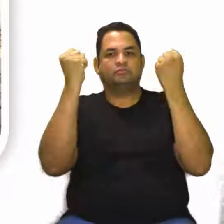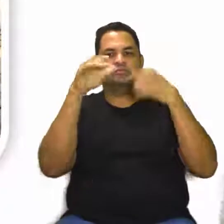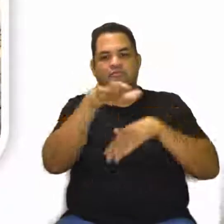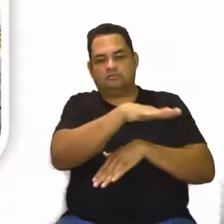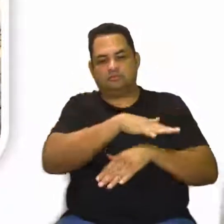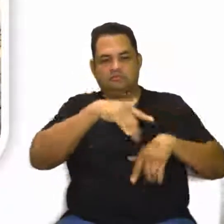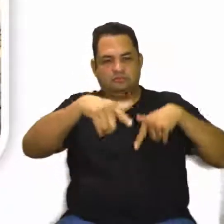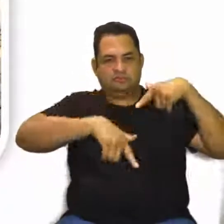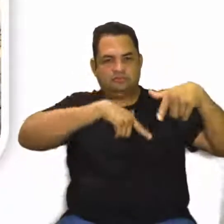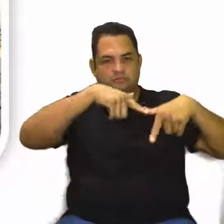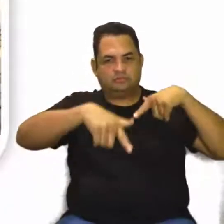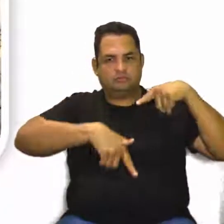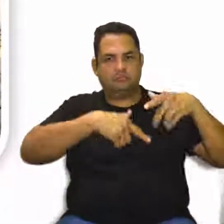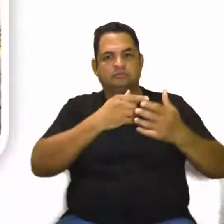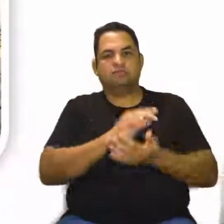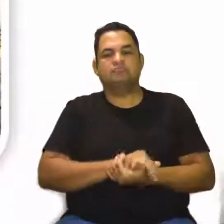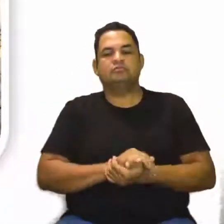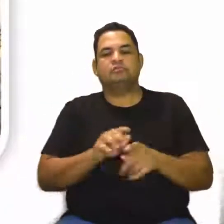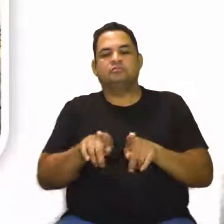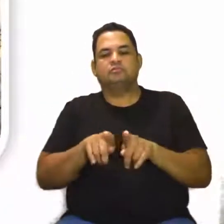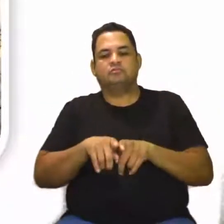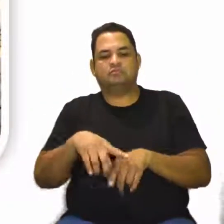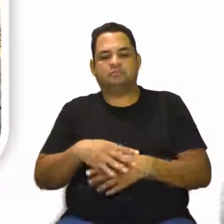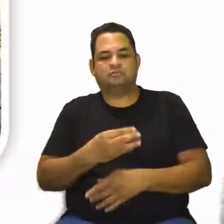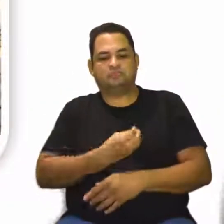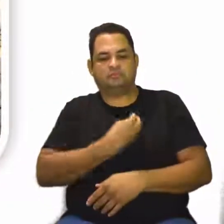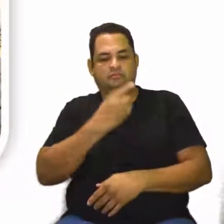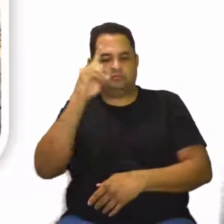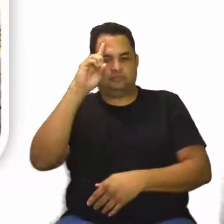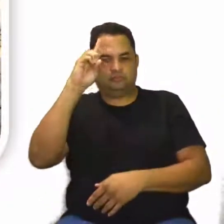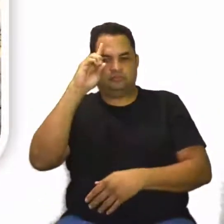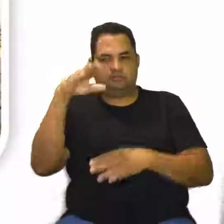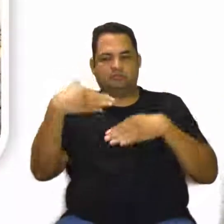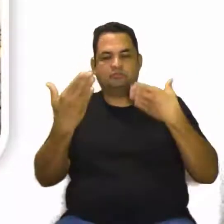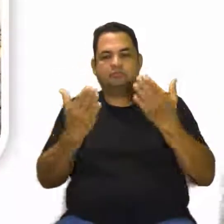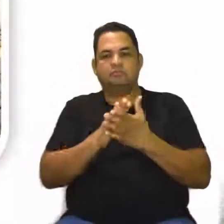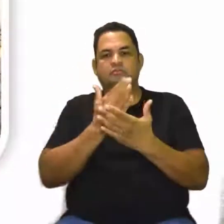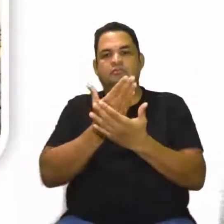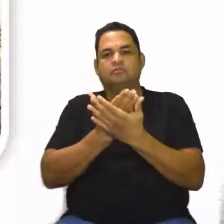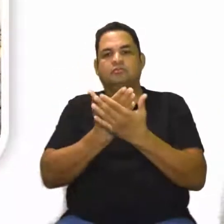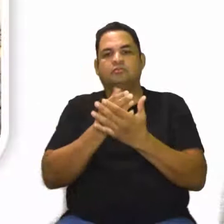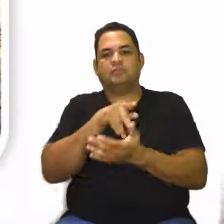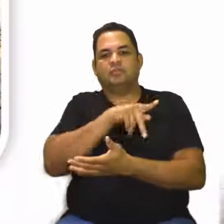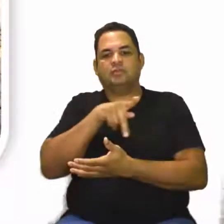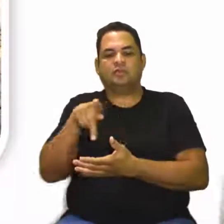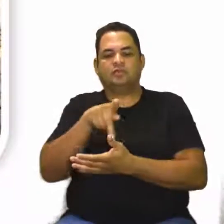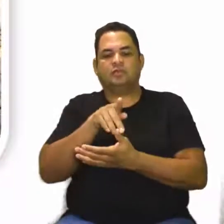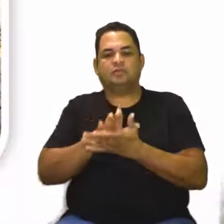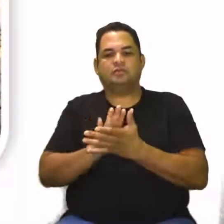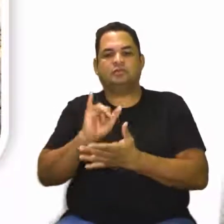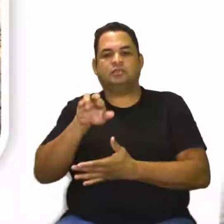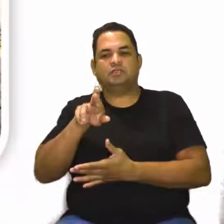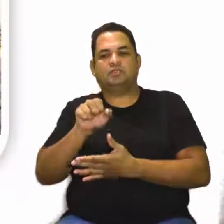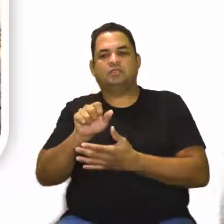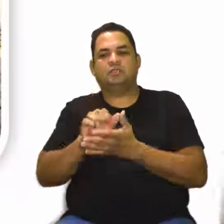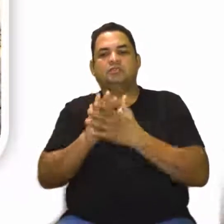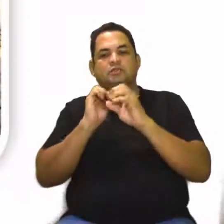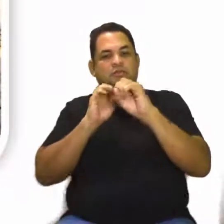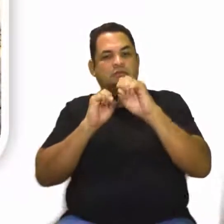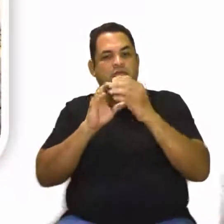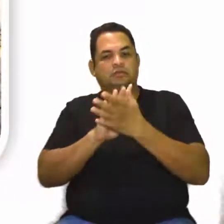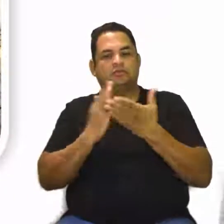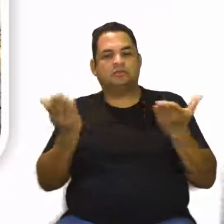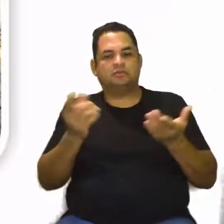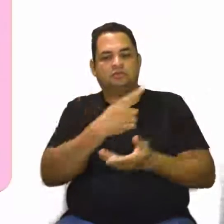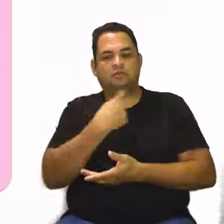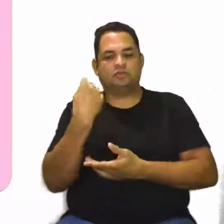física no mercado de trabalho e na vida diária, foi a aula que a professora Iris conduziu, né? E aí a gente